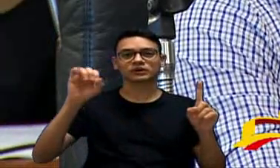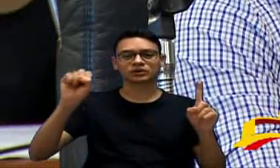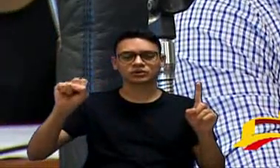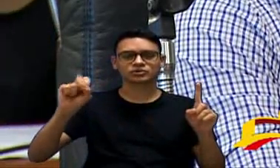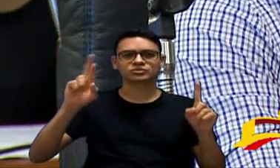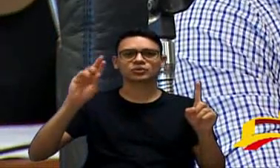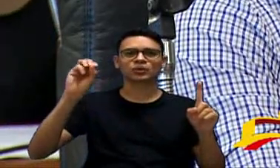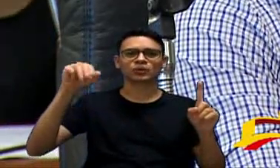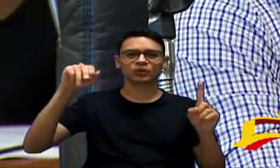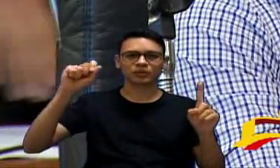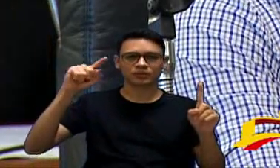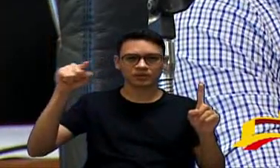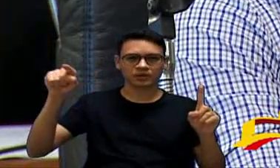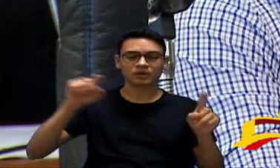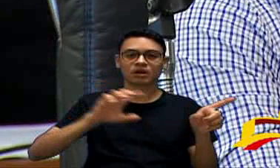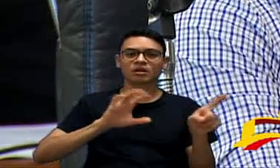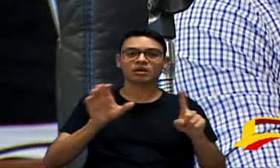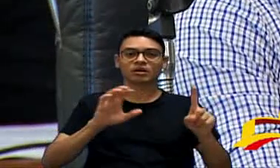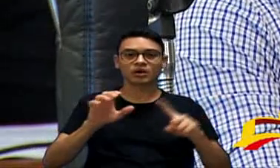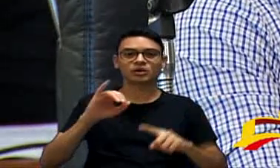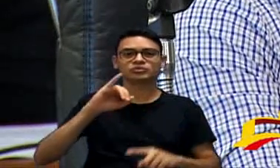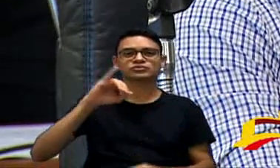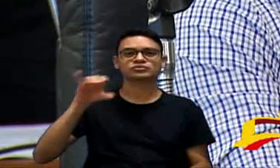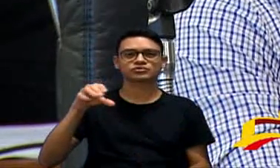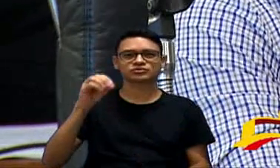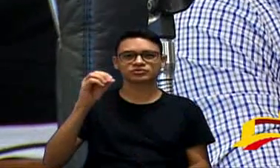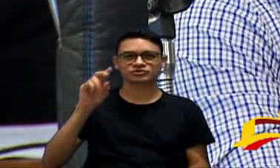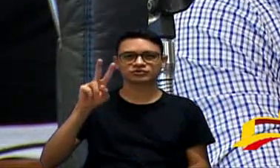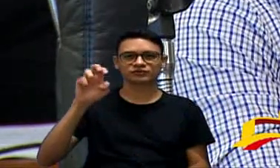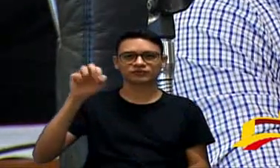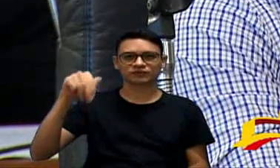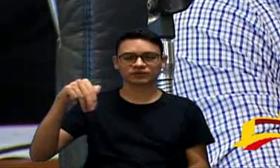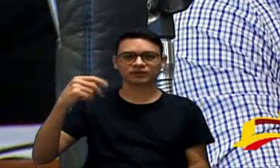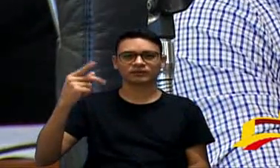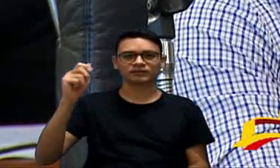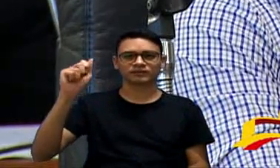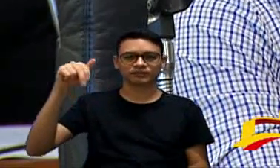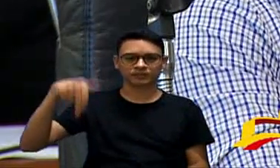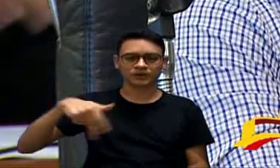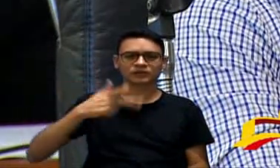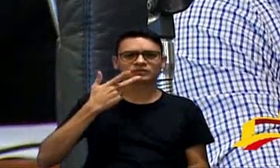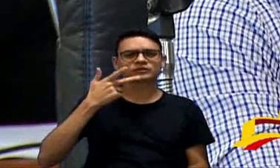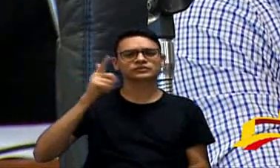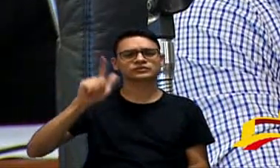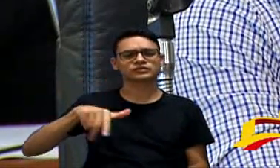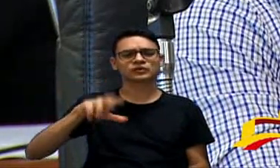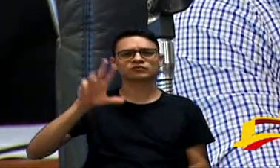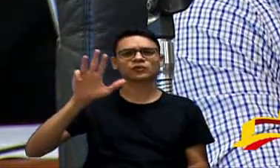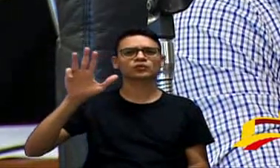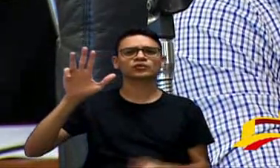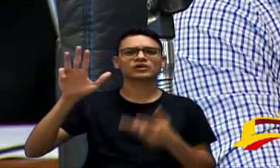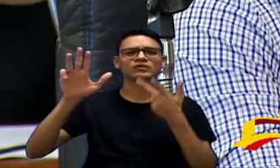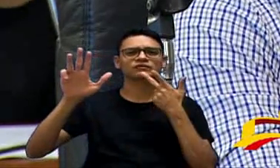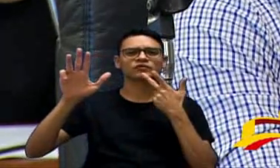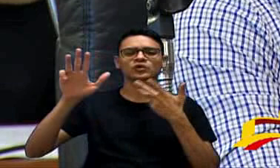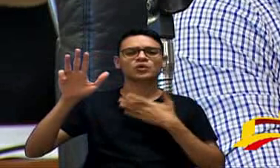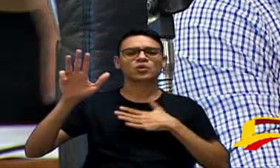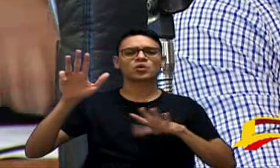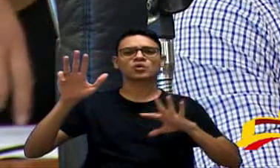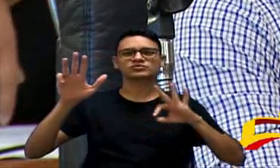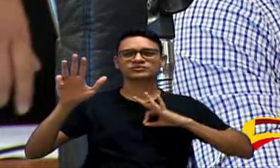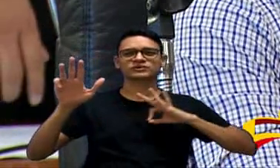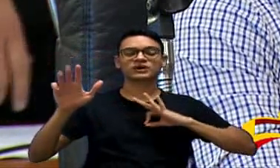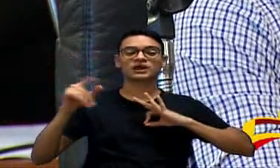fala na Rádio Jovem Pan, né, que mais uma vez representou falando que o Lula não gosta de policiais, ele gosta